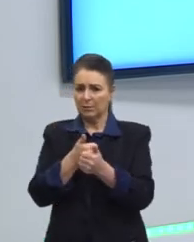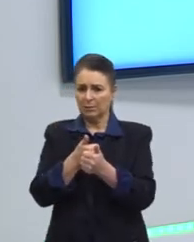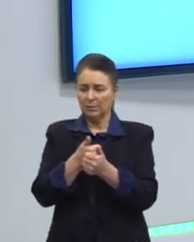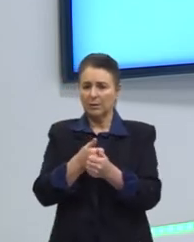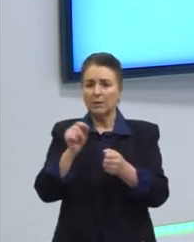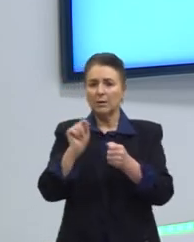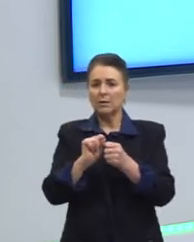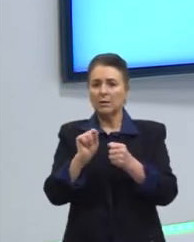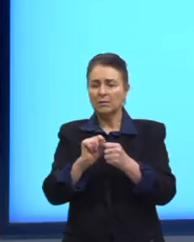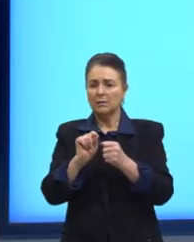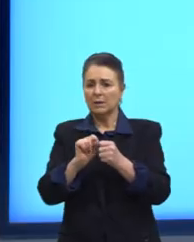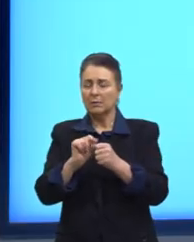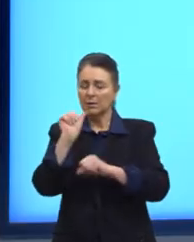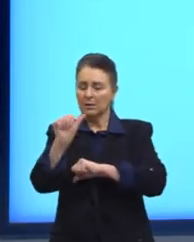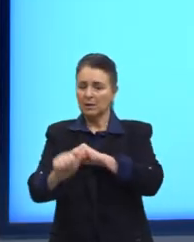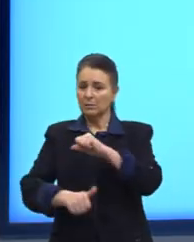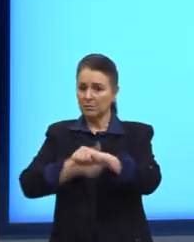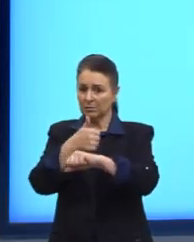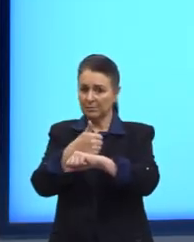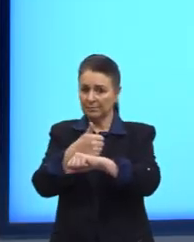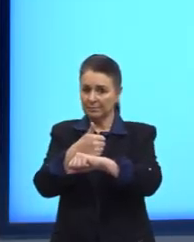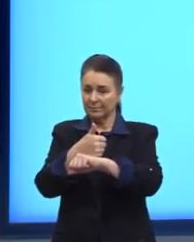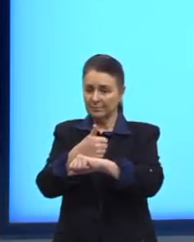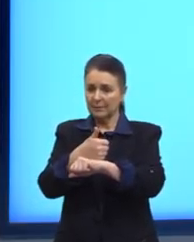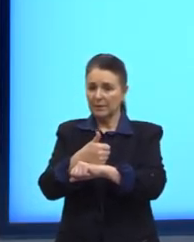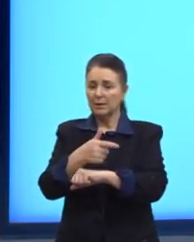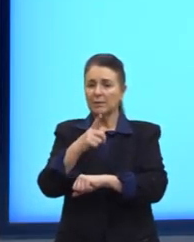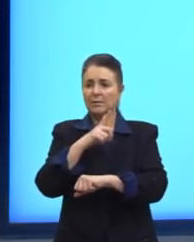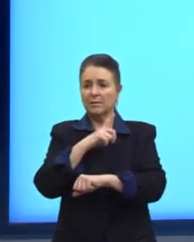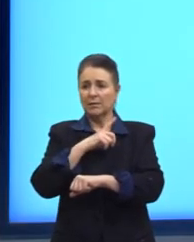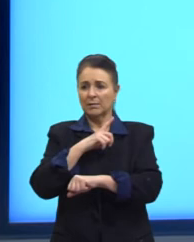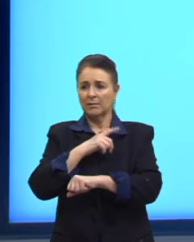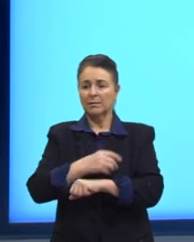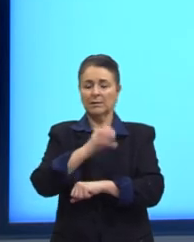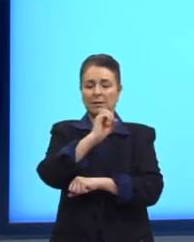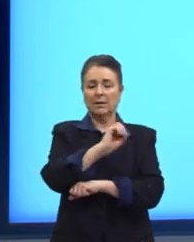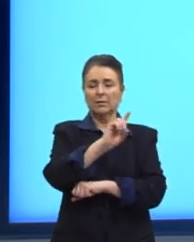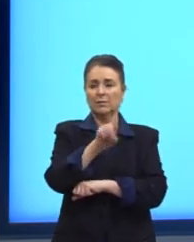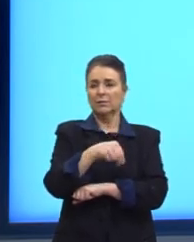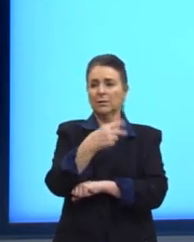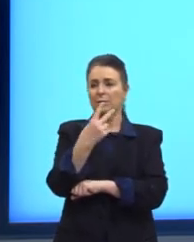essa pequena substituição nós teríamos